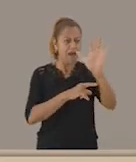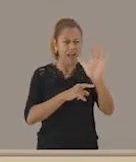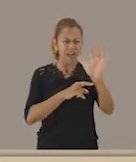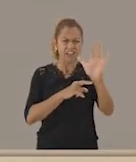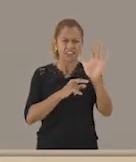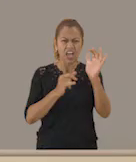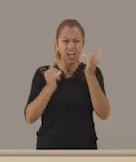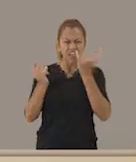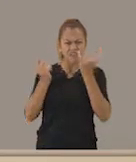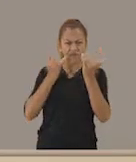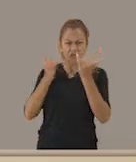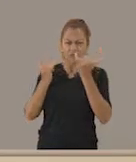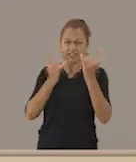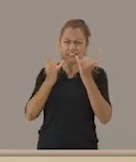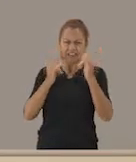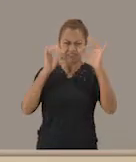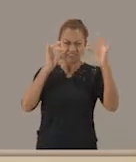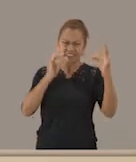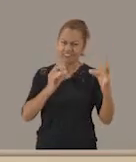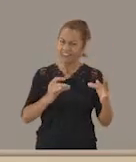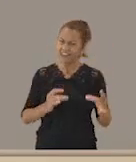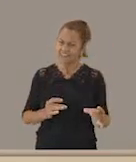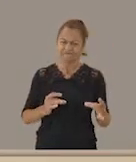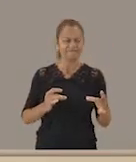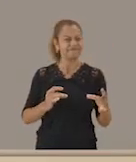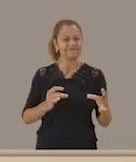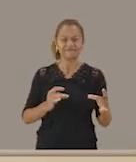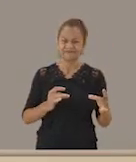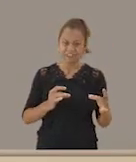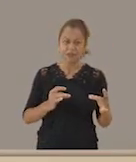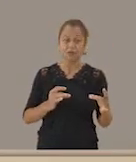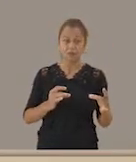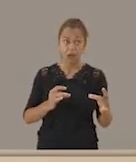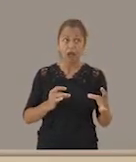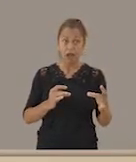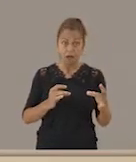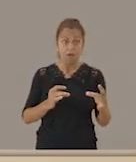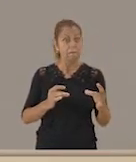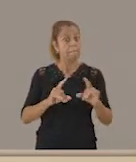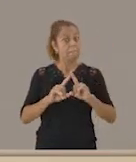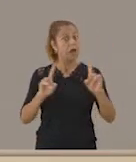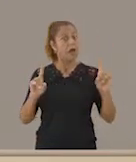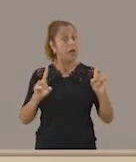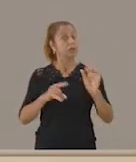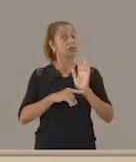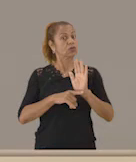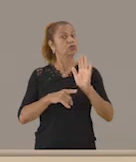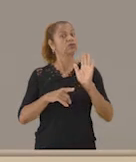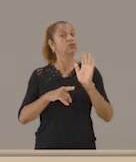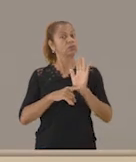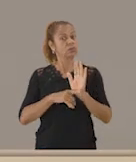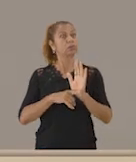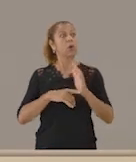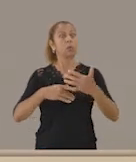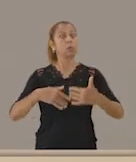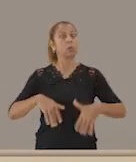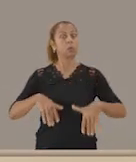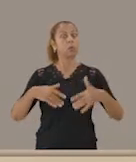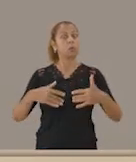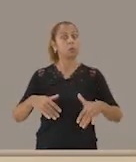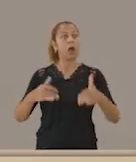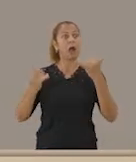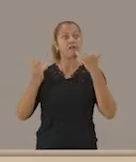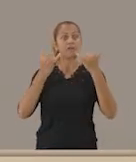informar todos os detalhes de um evento, apesar de contribuírem muito com as suas